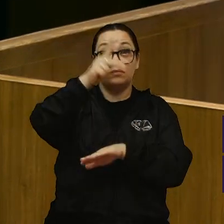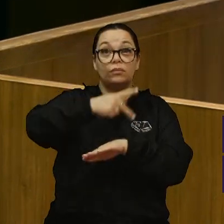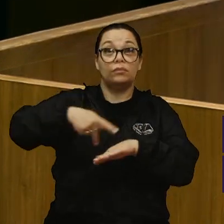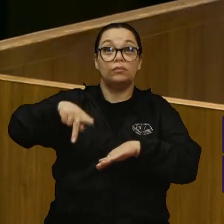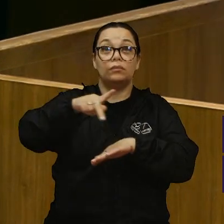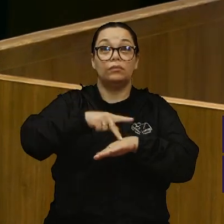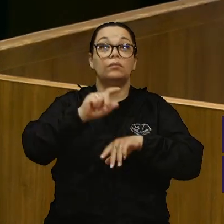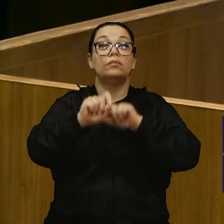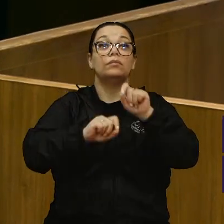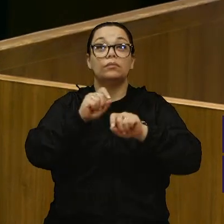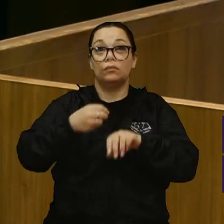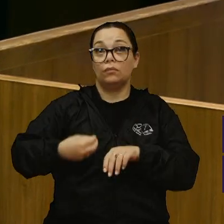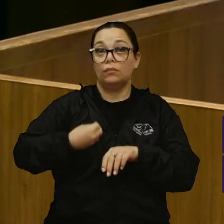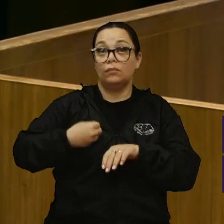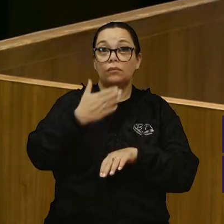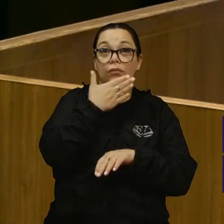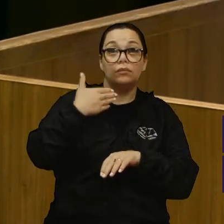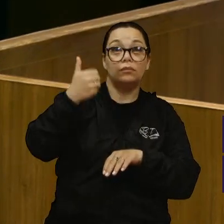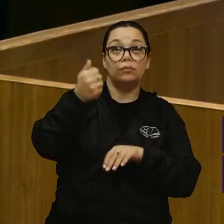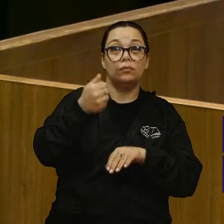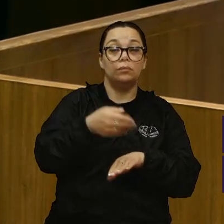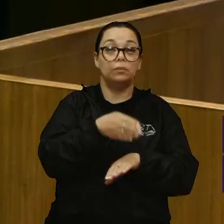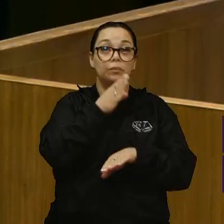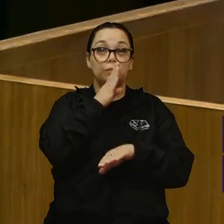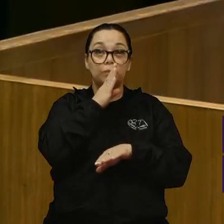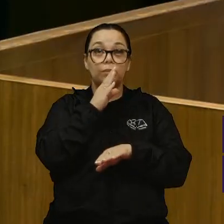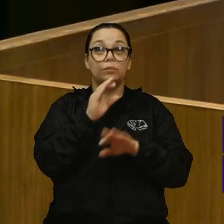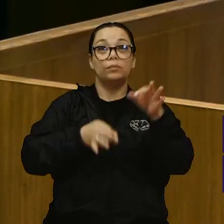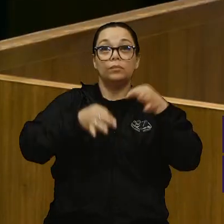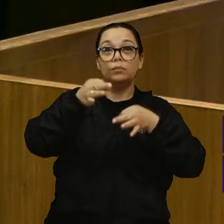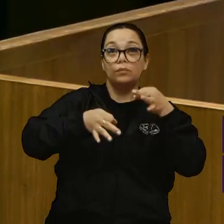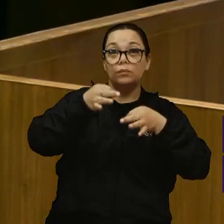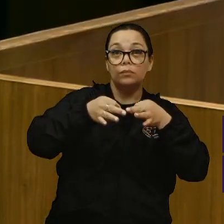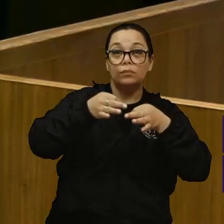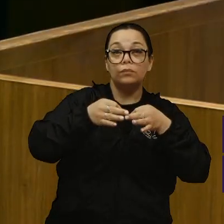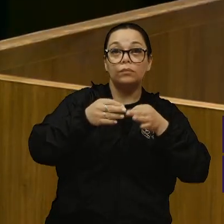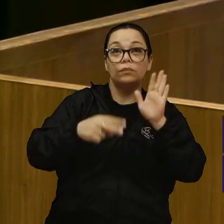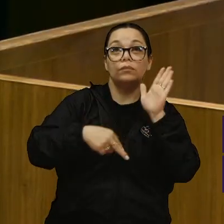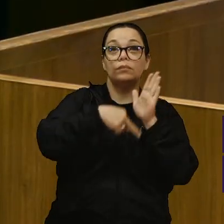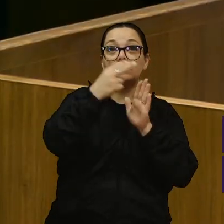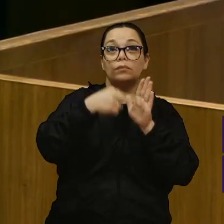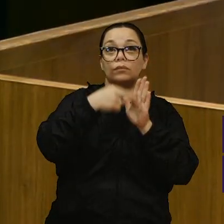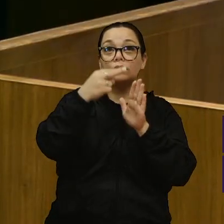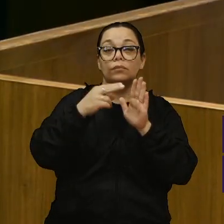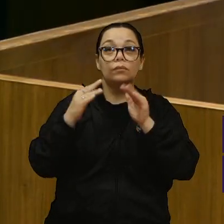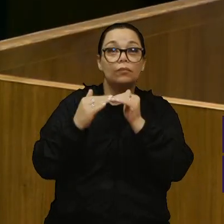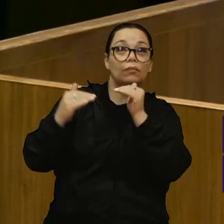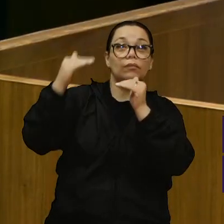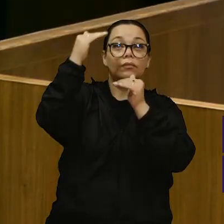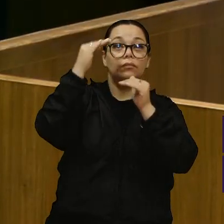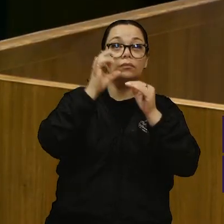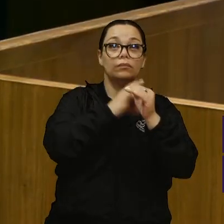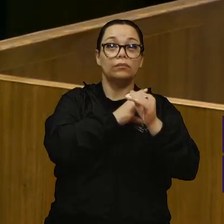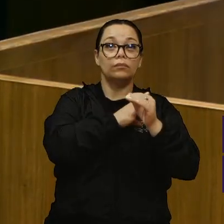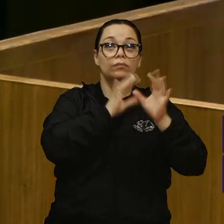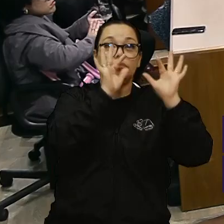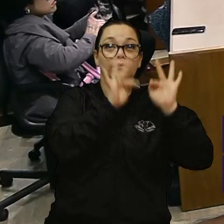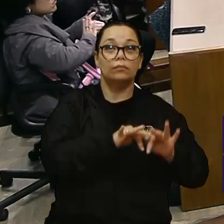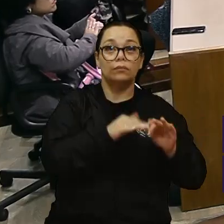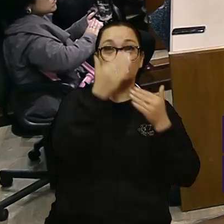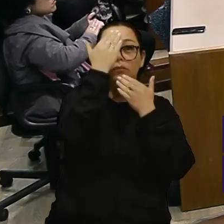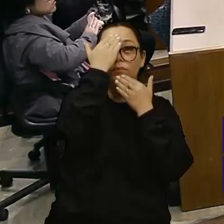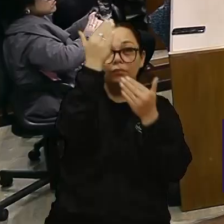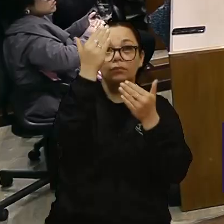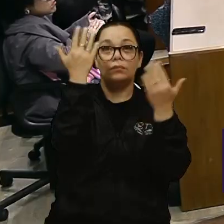onde a vida vale mais do que o silêncio e a justiça fala mais alto que o medo. Muito obrigada.